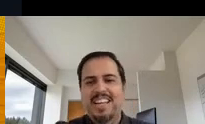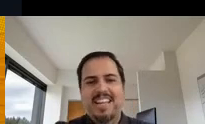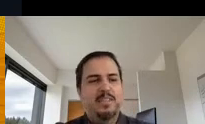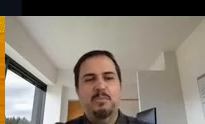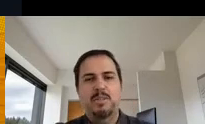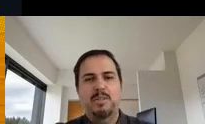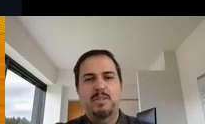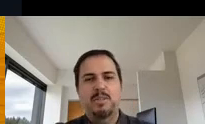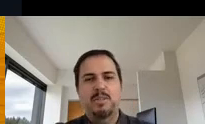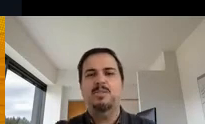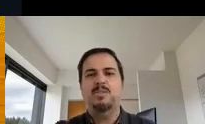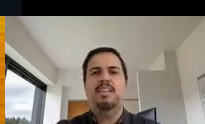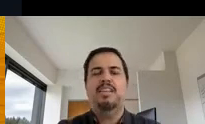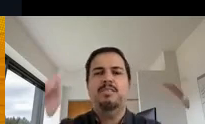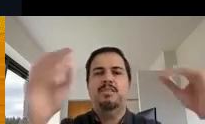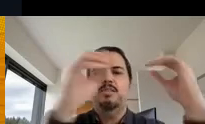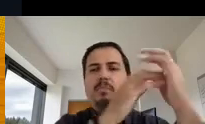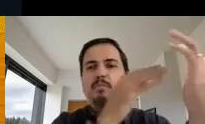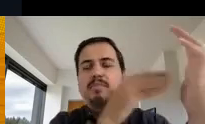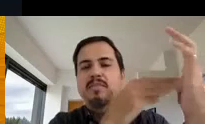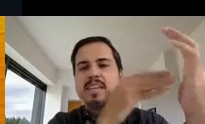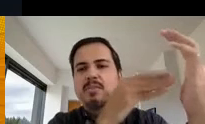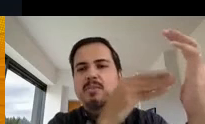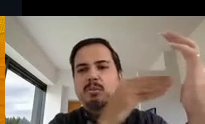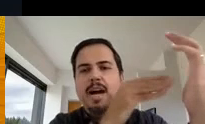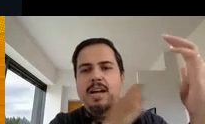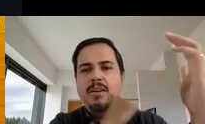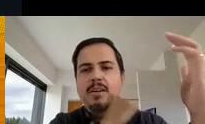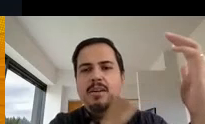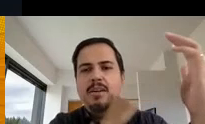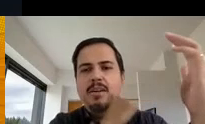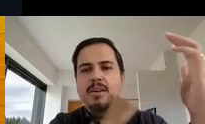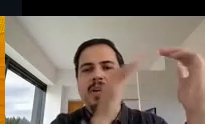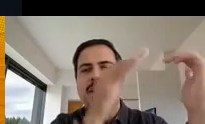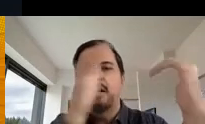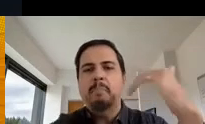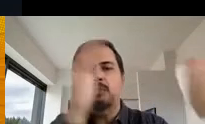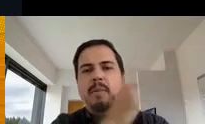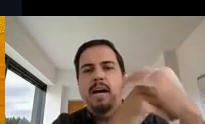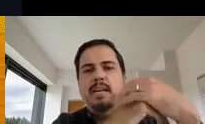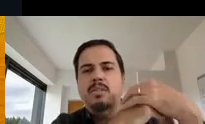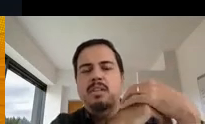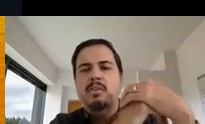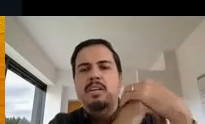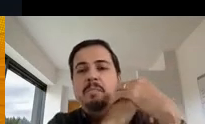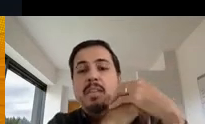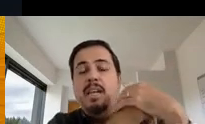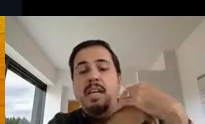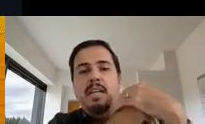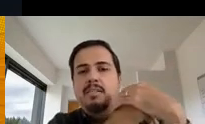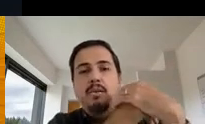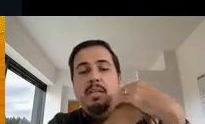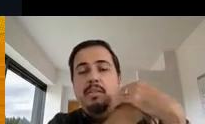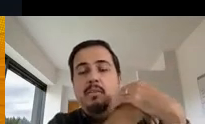Grande do Sul. A gente fez uma sondagem com os conselheiros, justamente para ver, né, o usuário, o que estava achando, passo a passo e